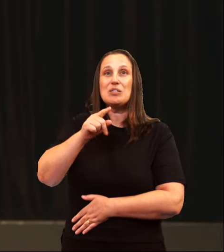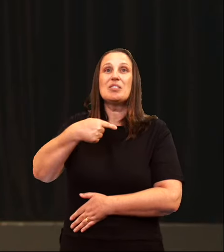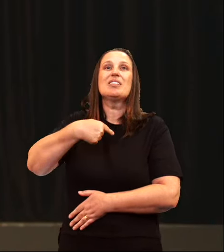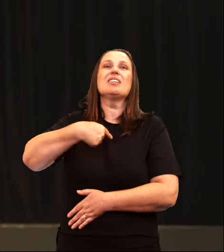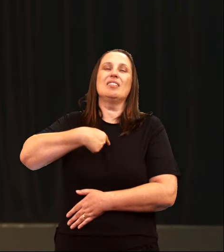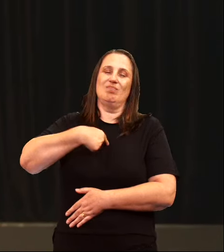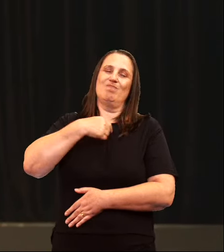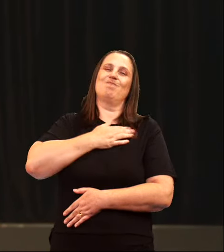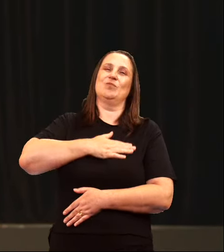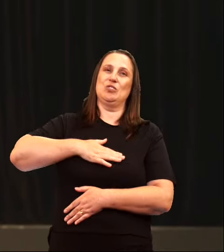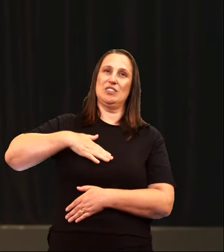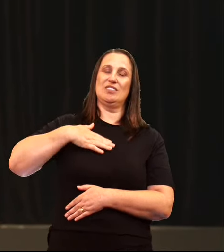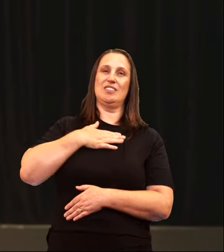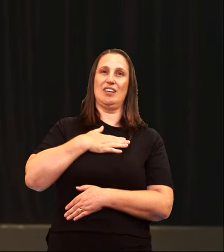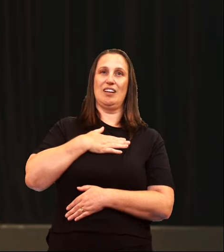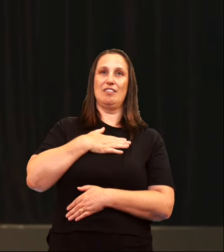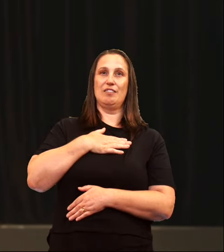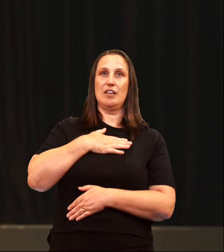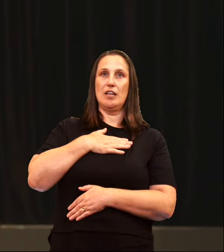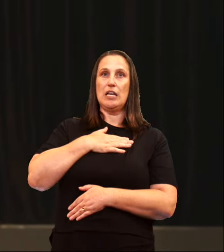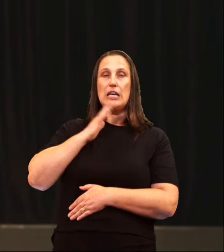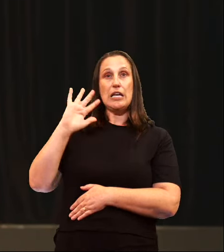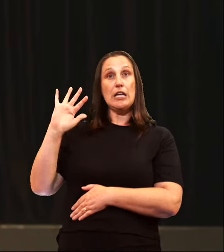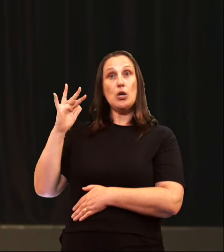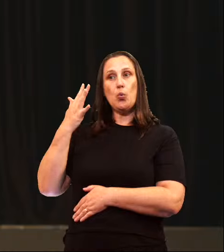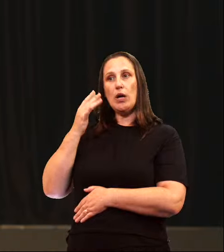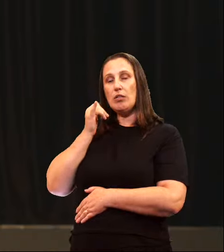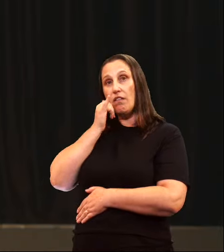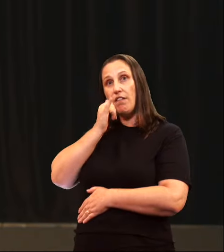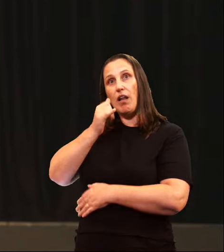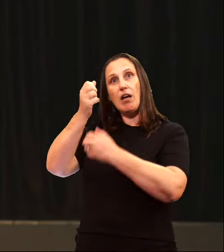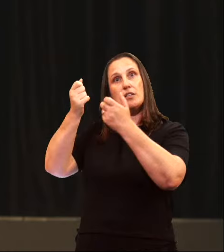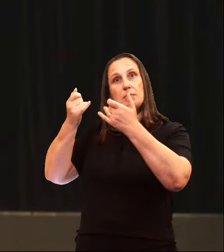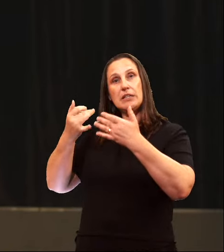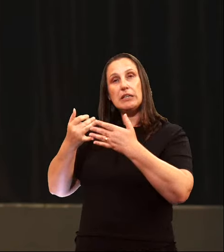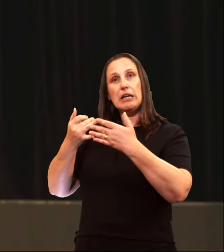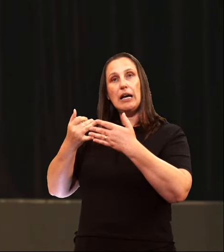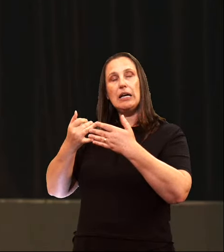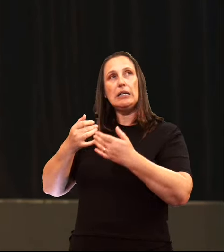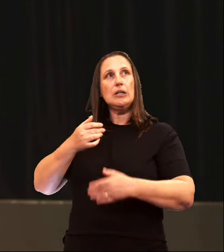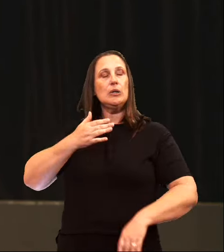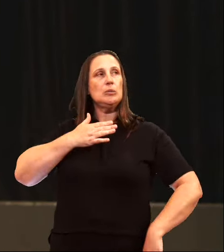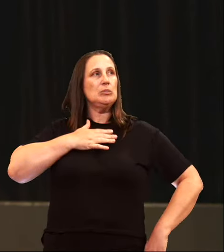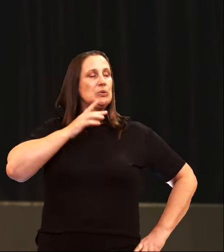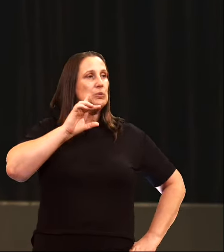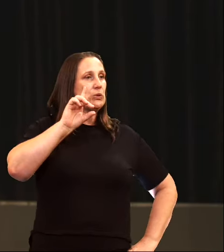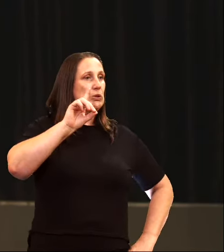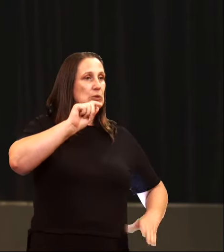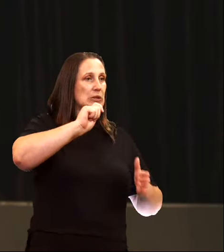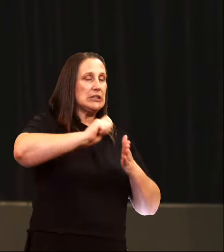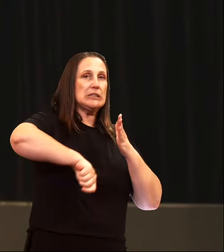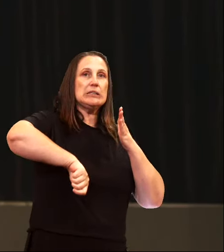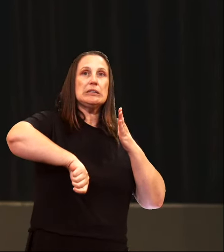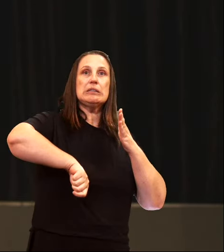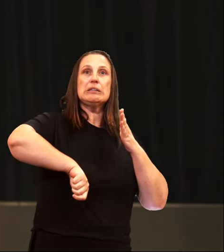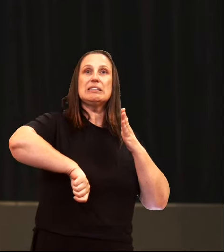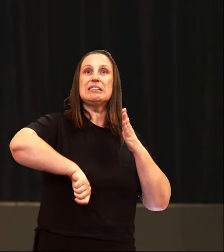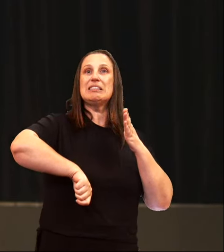eu gostava. E quando ele veio falar e explicar, eu falei: meu Deus, eu assinei uma coisa sem o